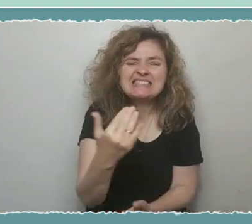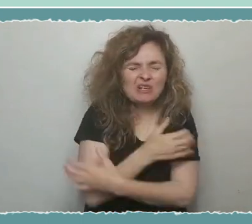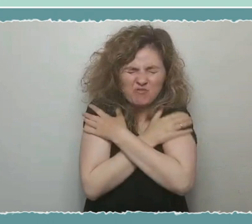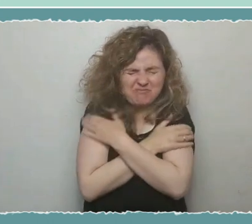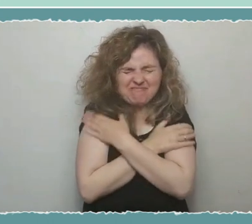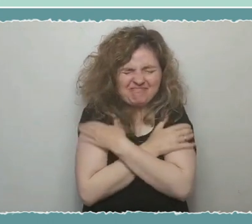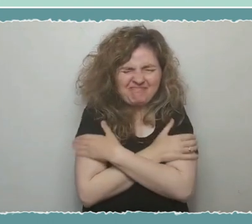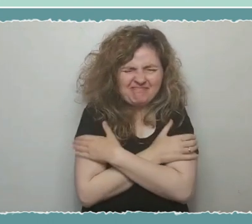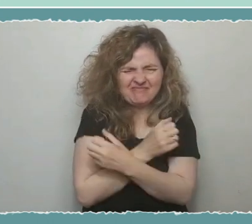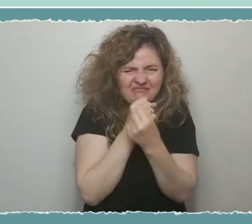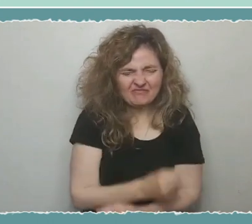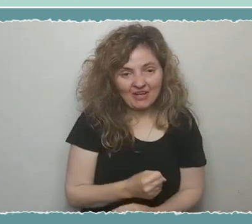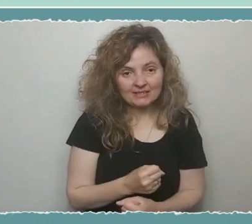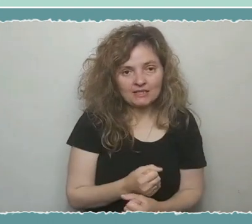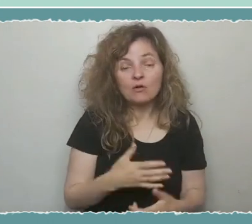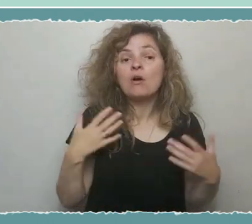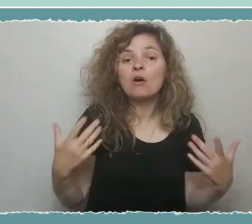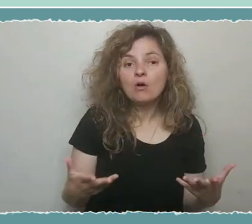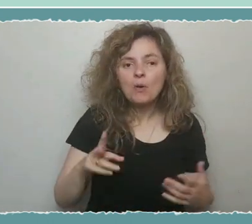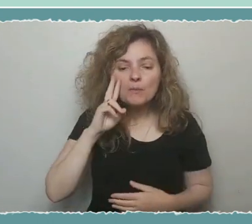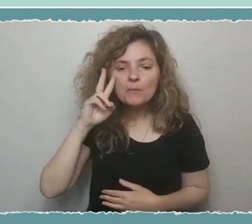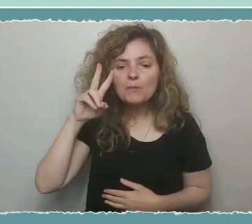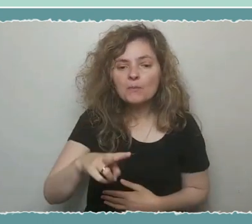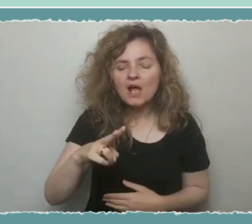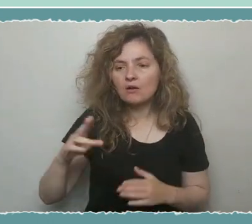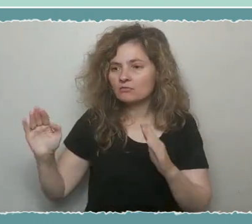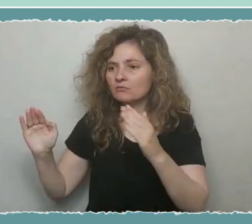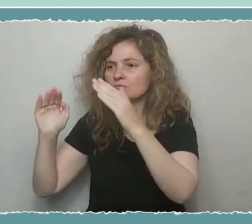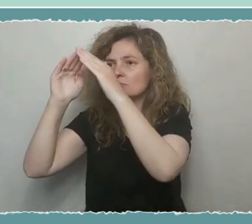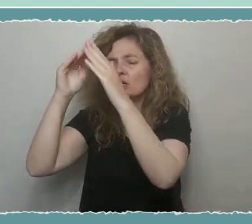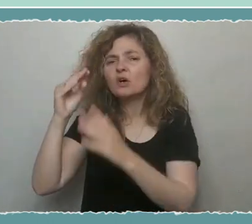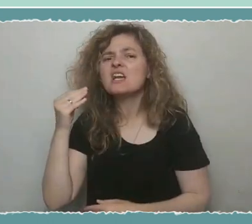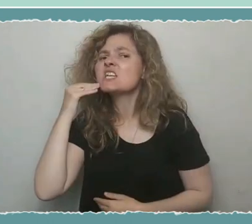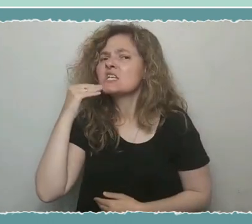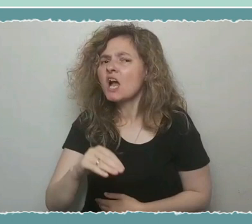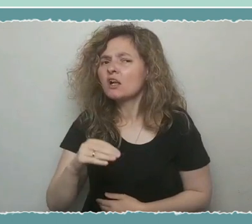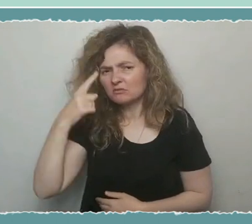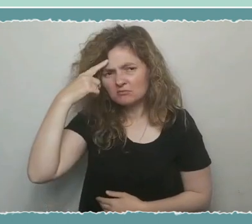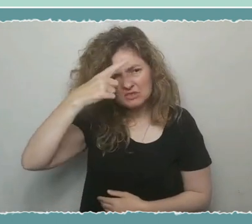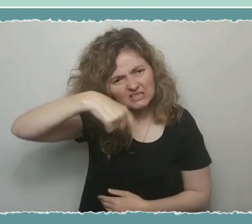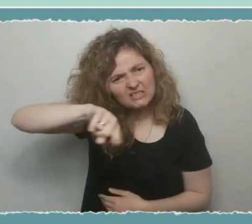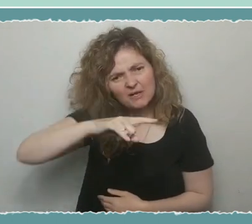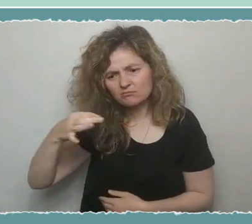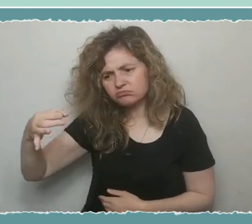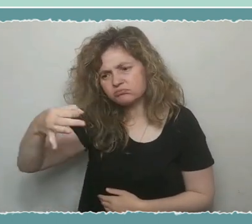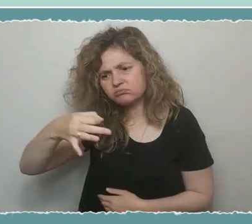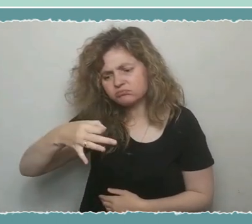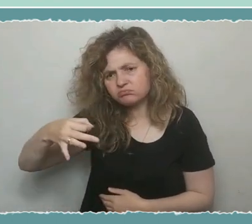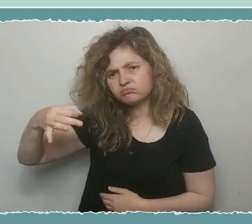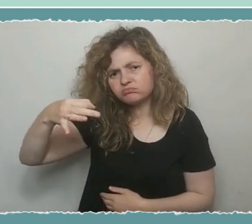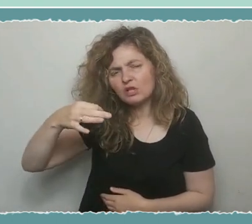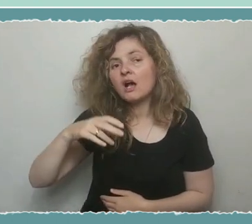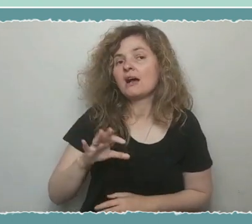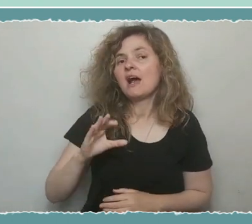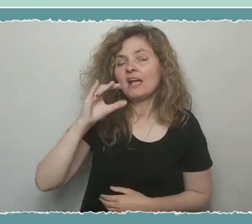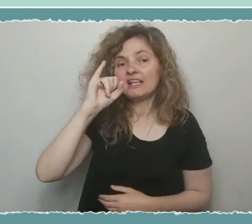frío, como é? Brrr. E viron un iceberg. Alguén sabe que un iceberg? Un iceberg,